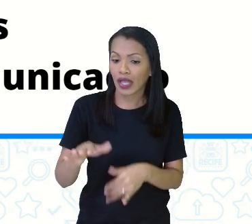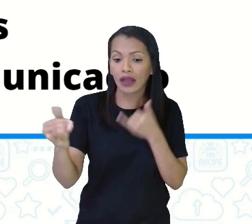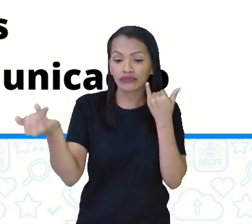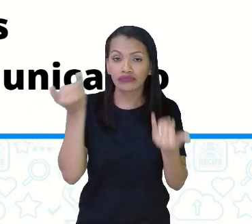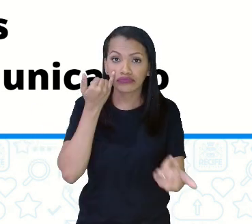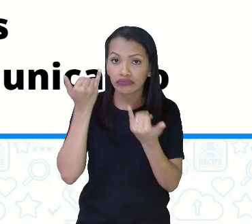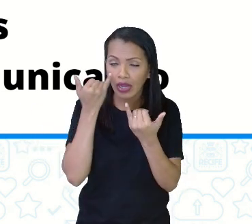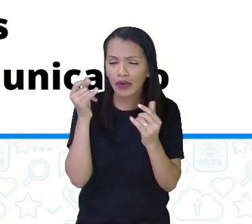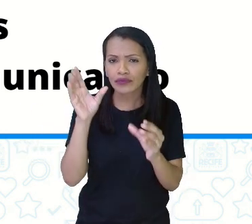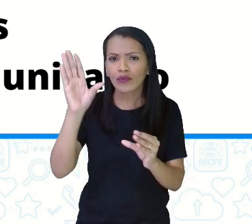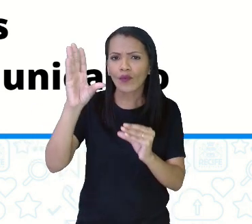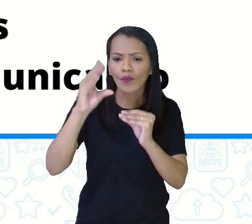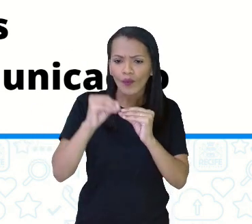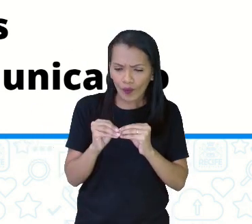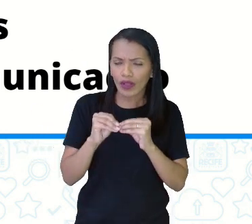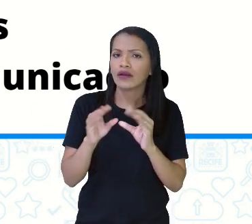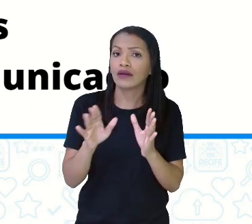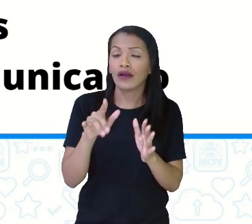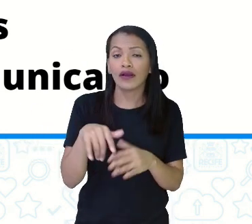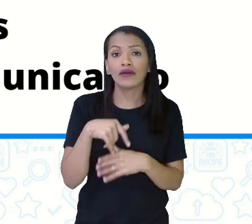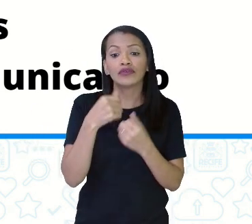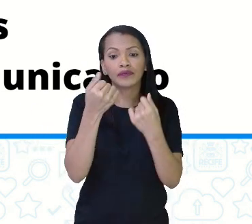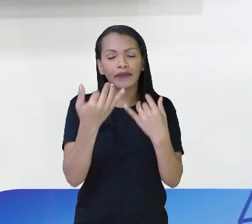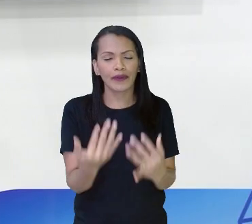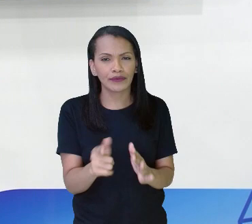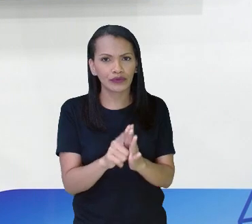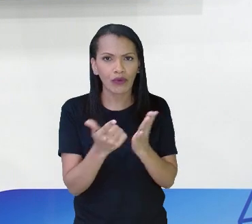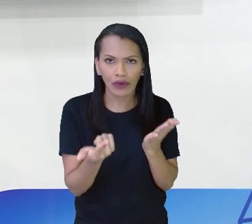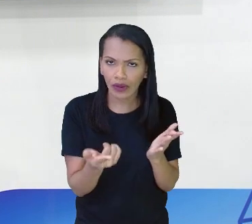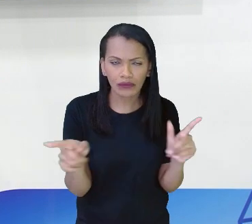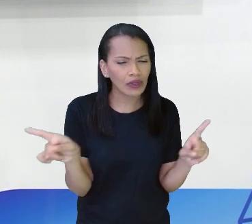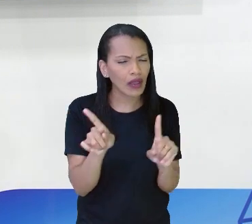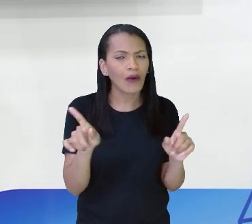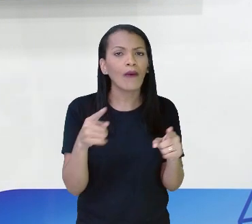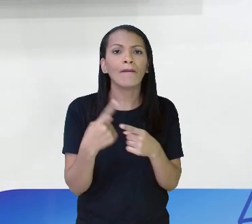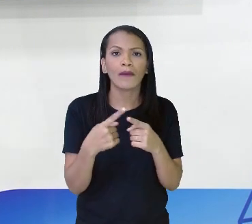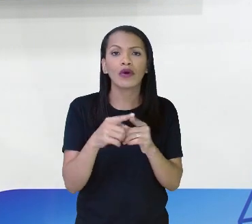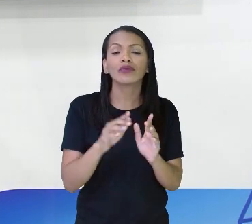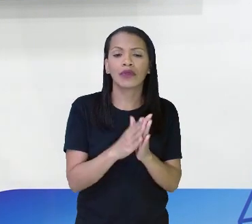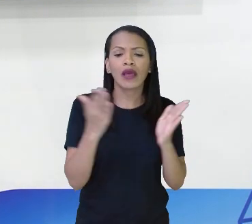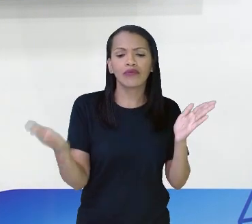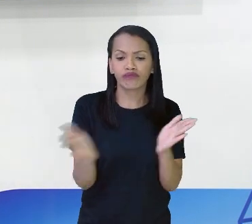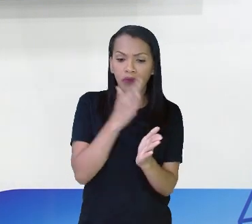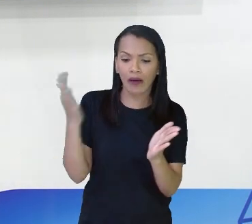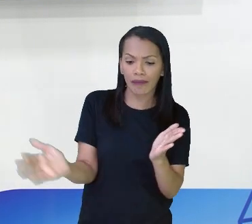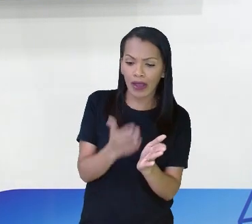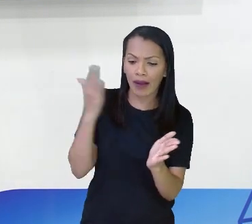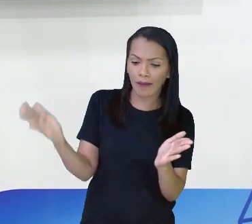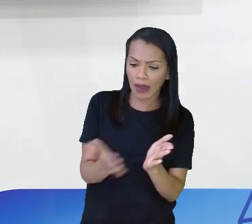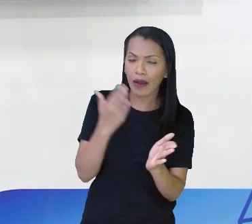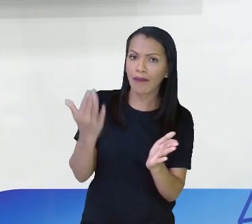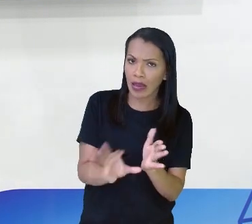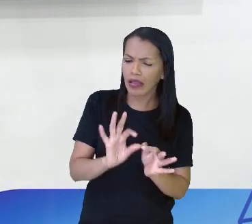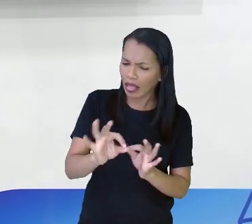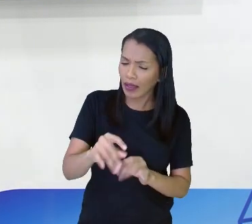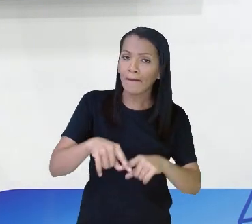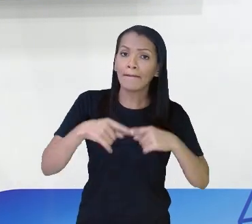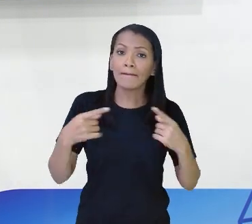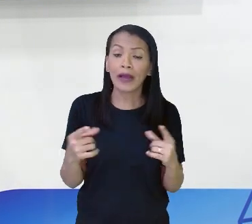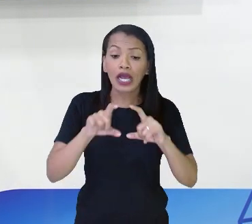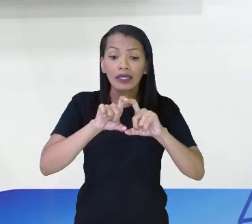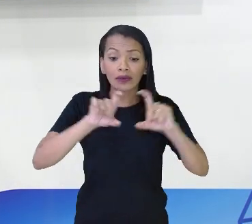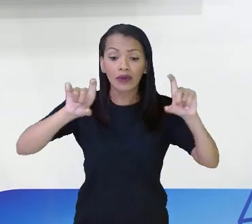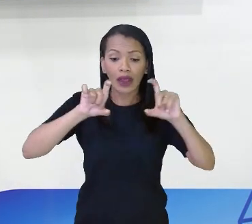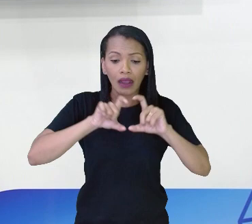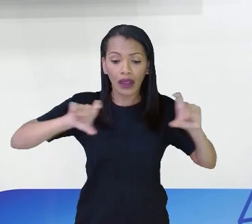textos curtos. Eu não estou falando do jornal, o jornal ele é extenso, né? Tem vários cadernos, várias seções. Eu estou falando de cada